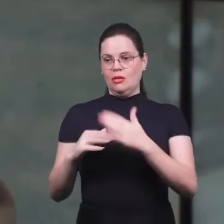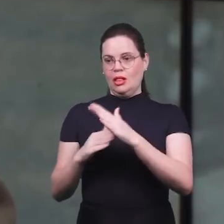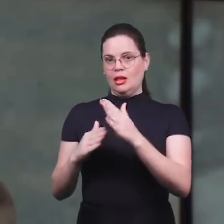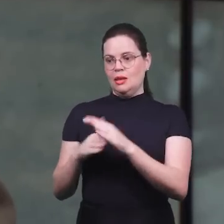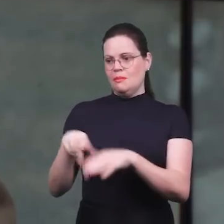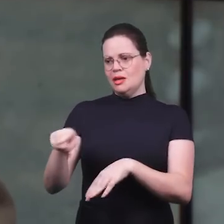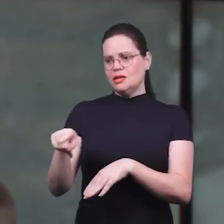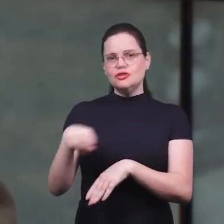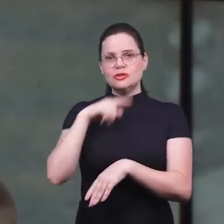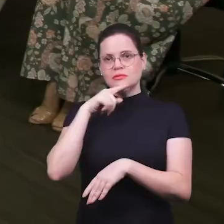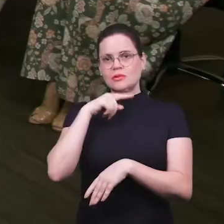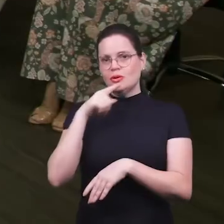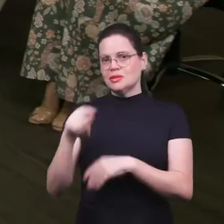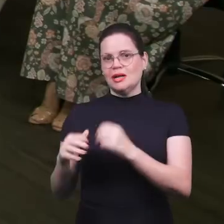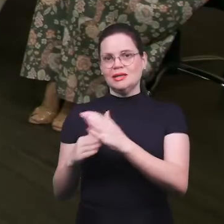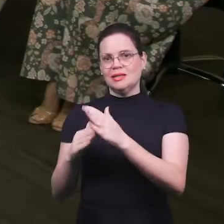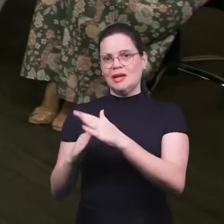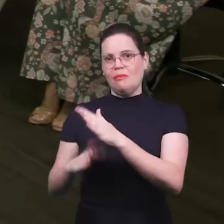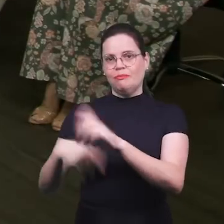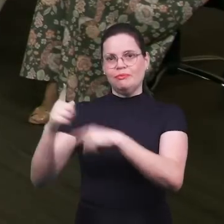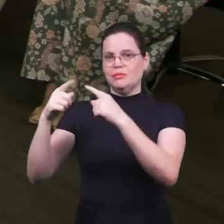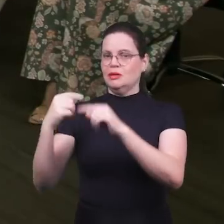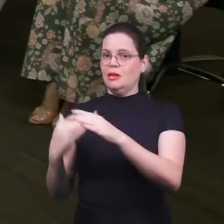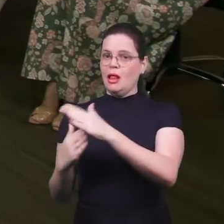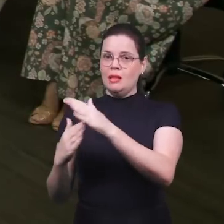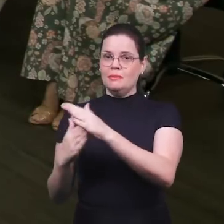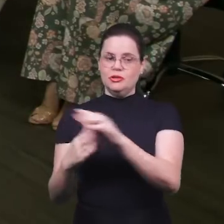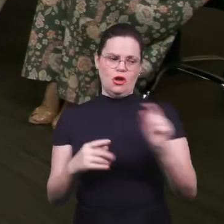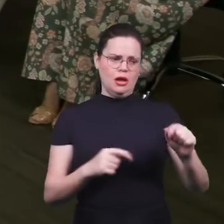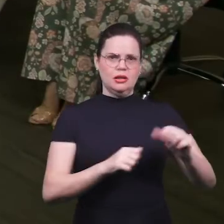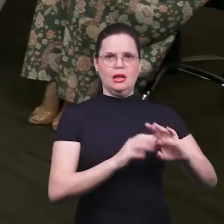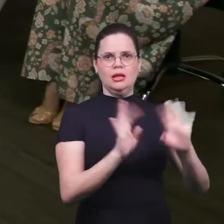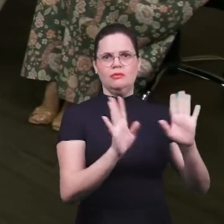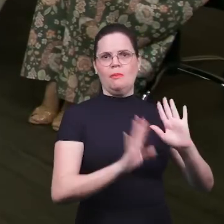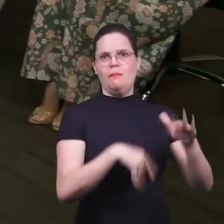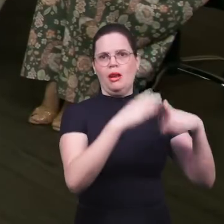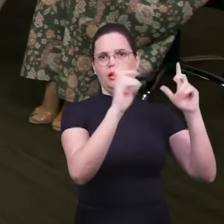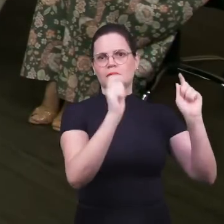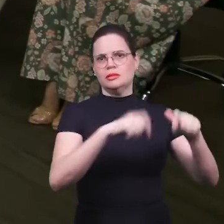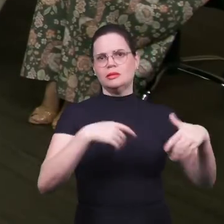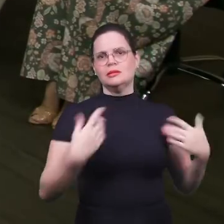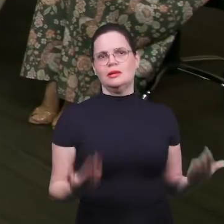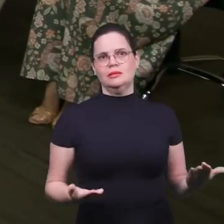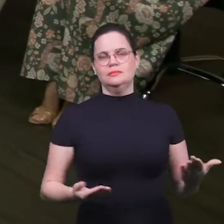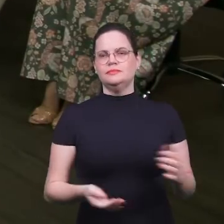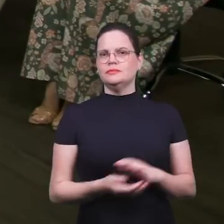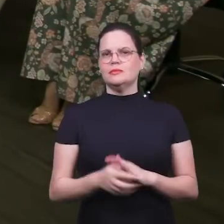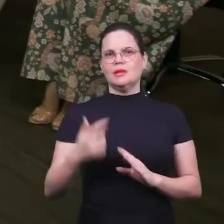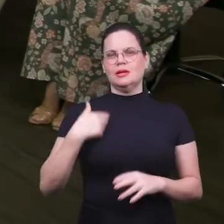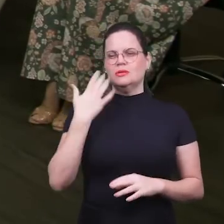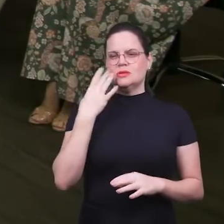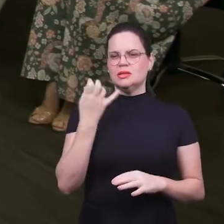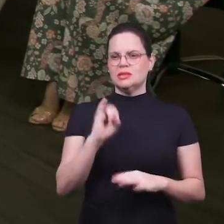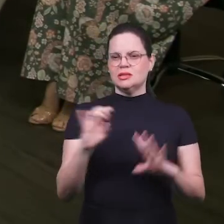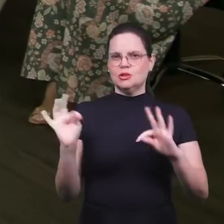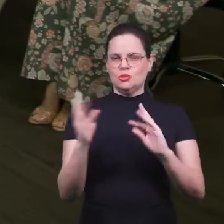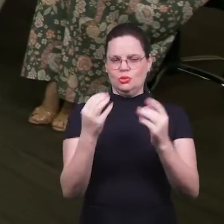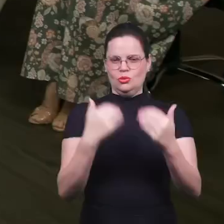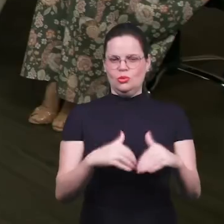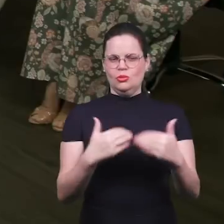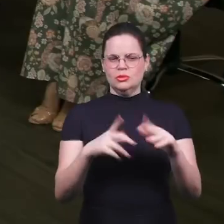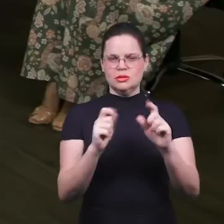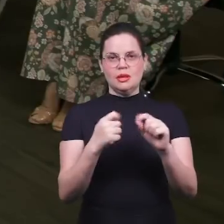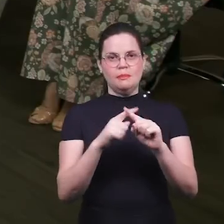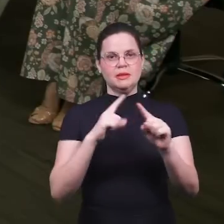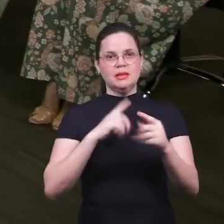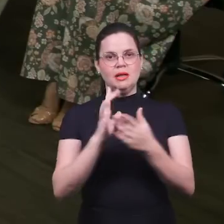de conquistas. E tem até o perfil que aí, eu não sei se isso é de todo, se não é nem todo concurso permite isso,